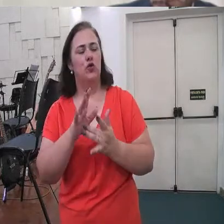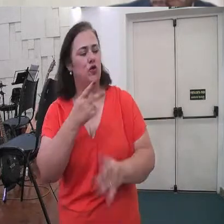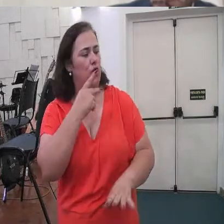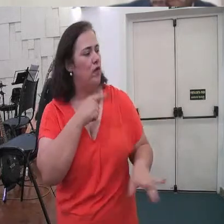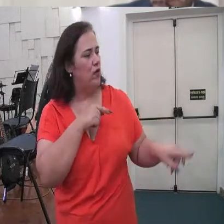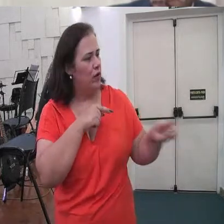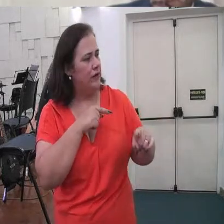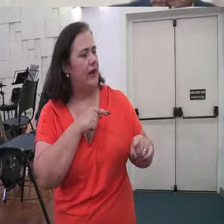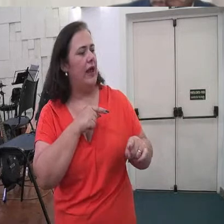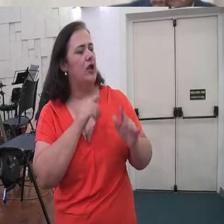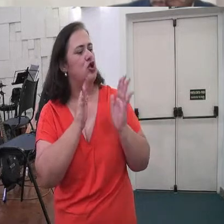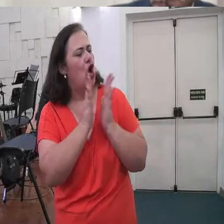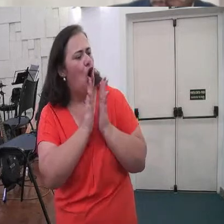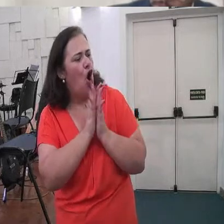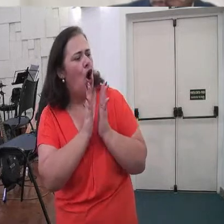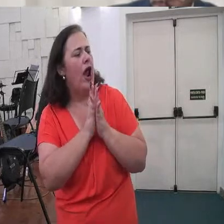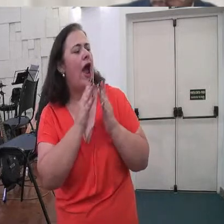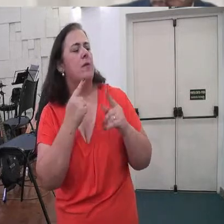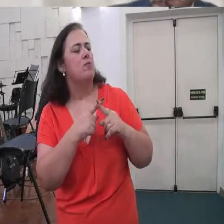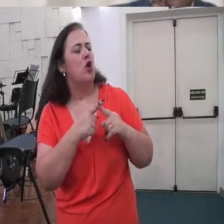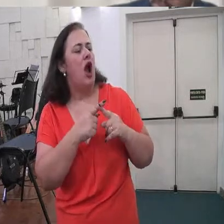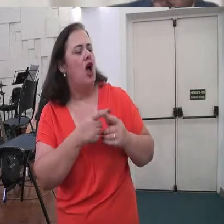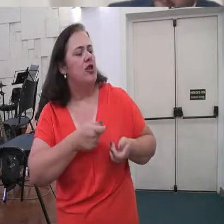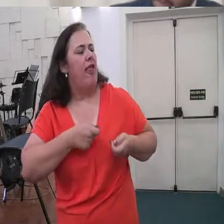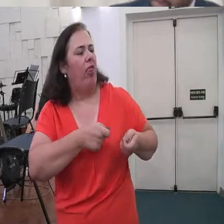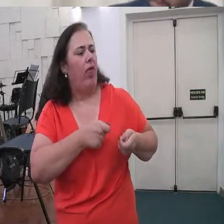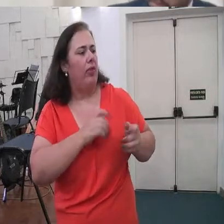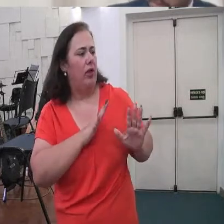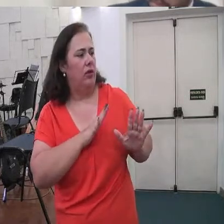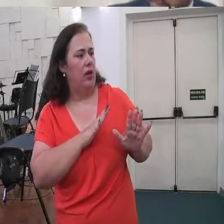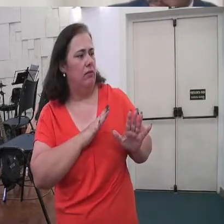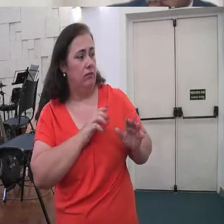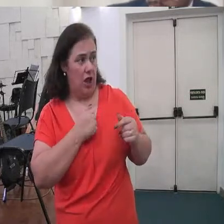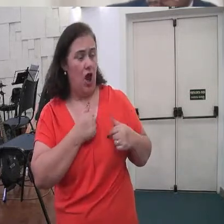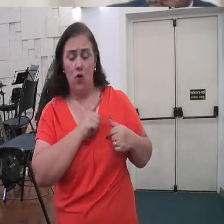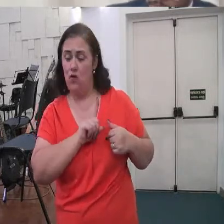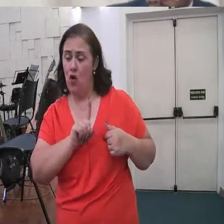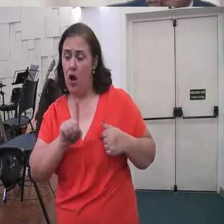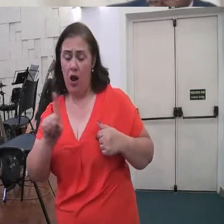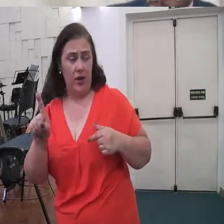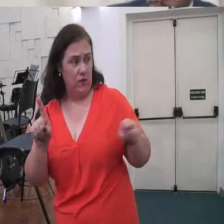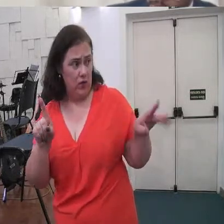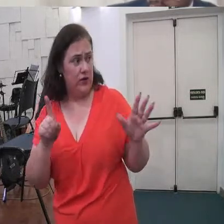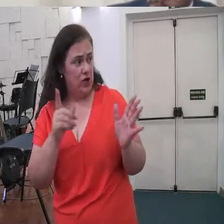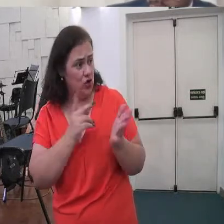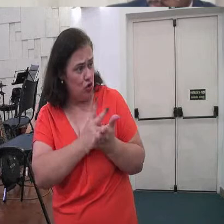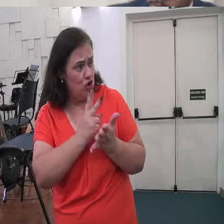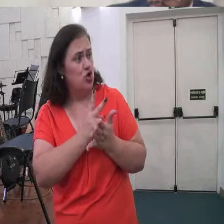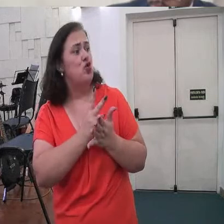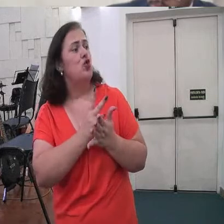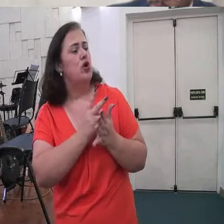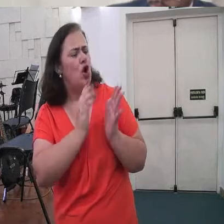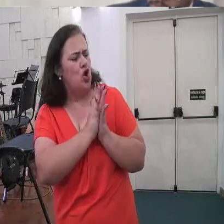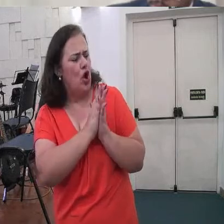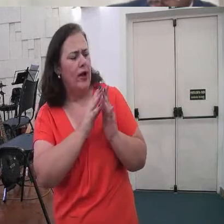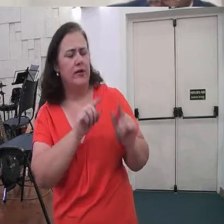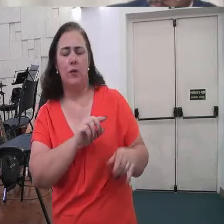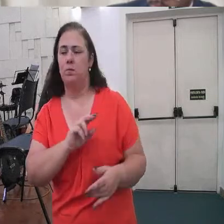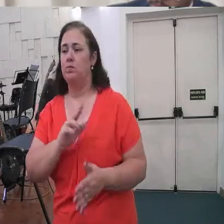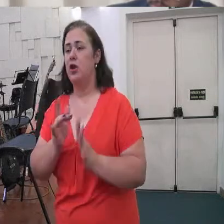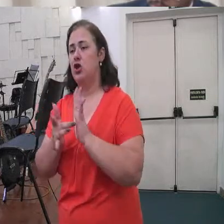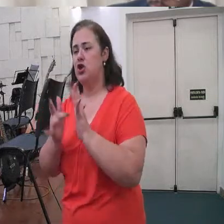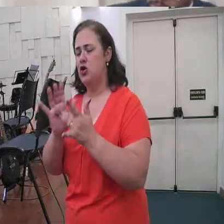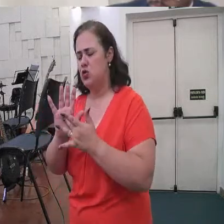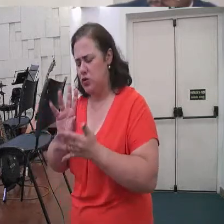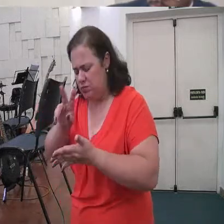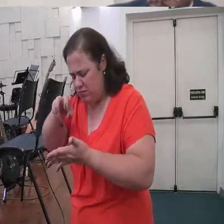não entreis em tentação. Ele, por sua vez, se afastou cerca de um tiro de pedra, e de joelhos